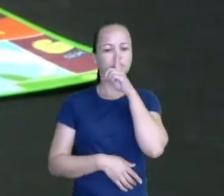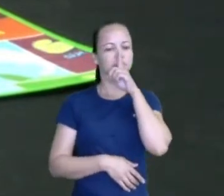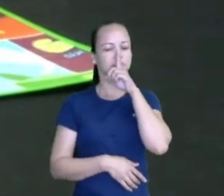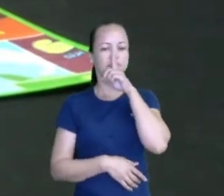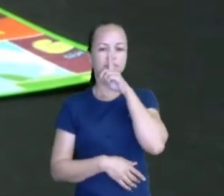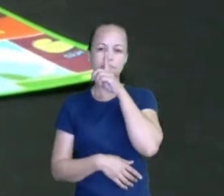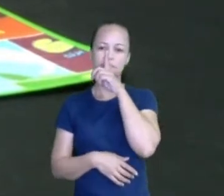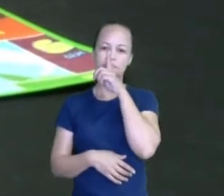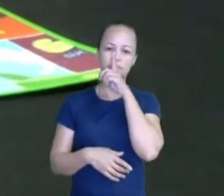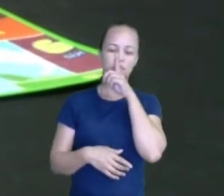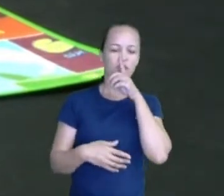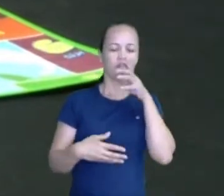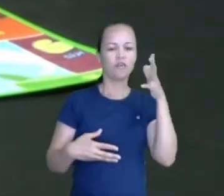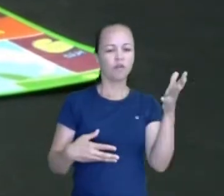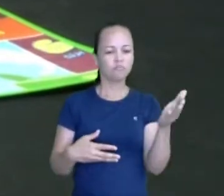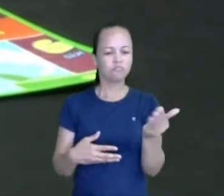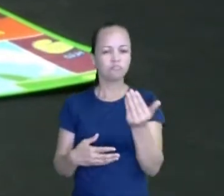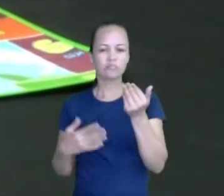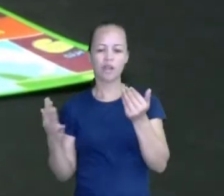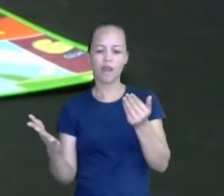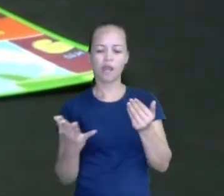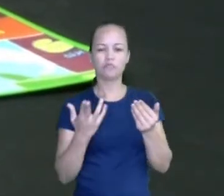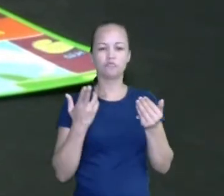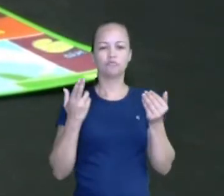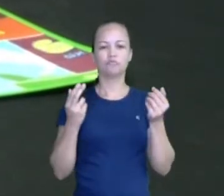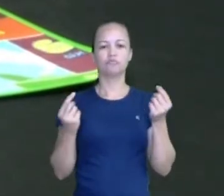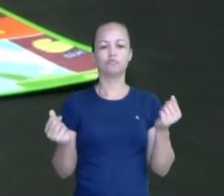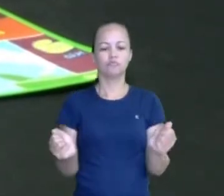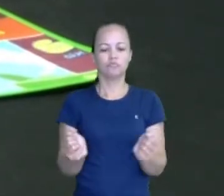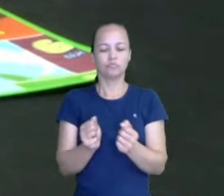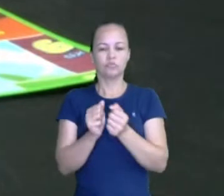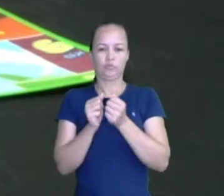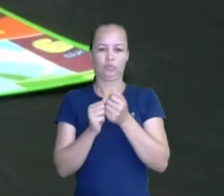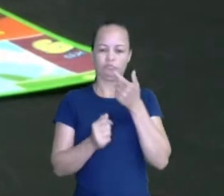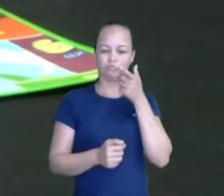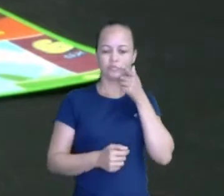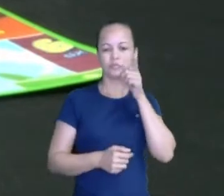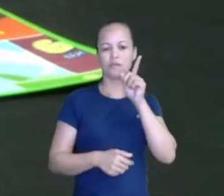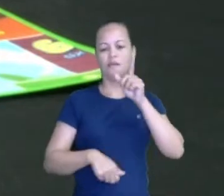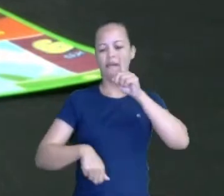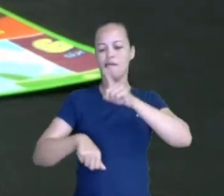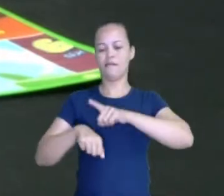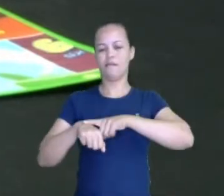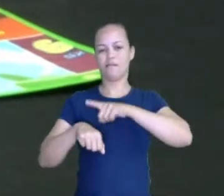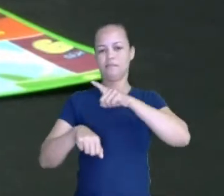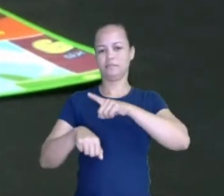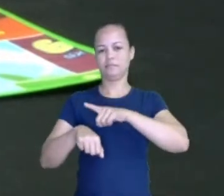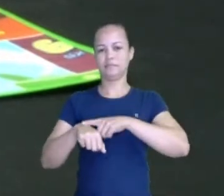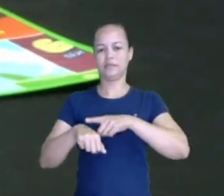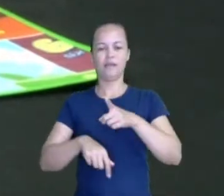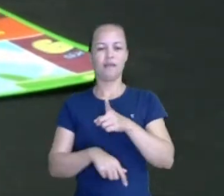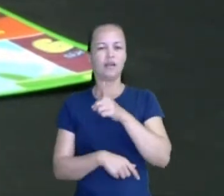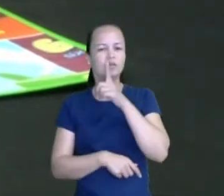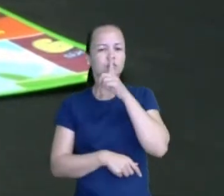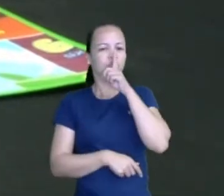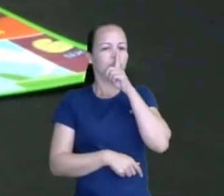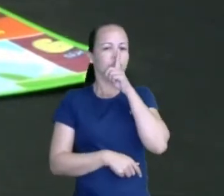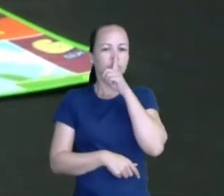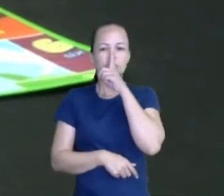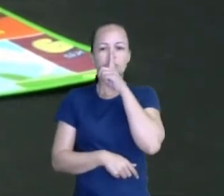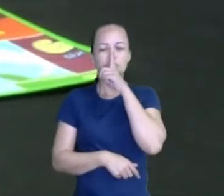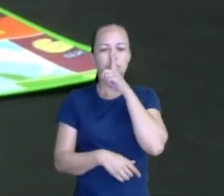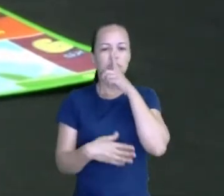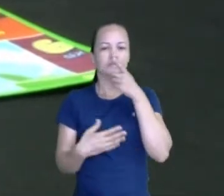vamos todos conseguir. É a hora do